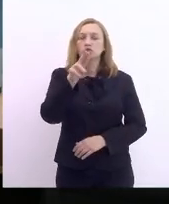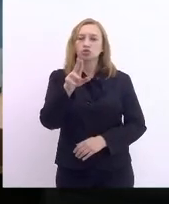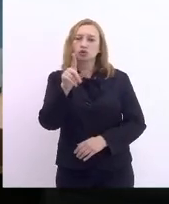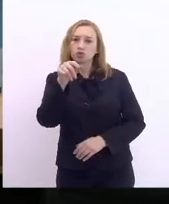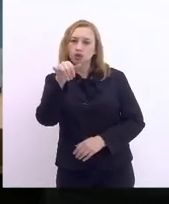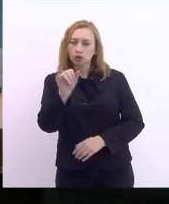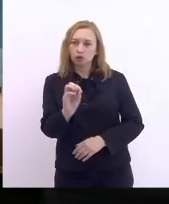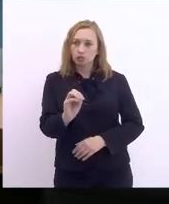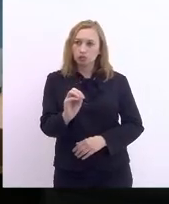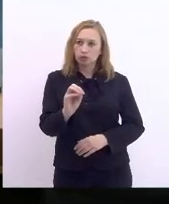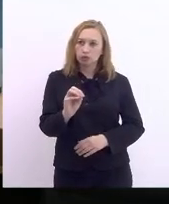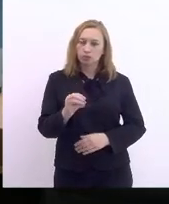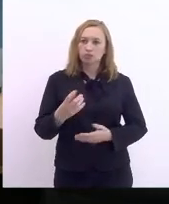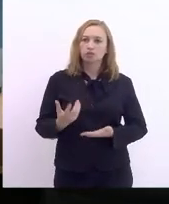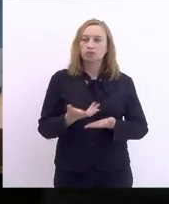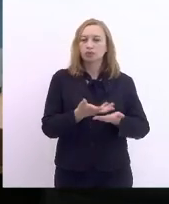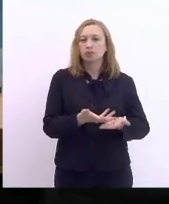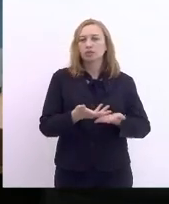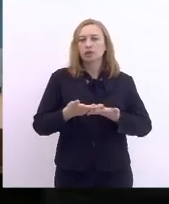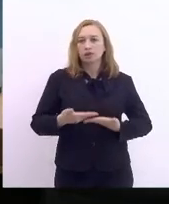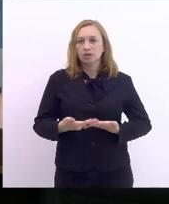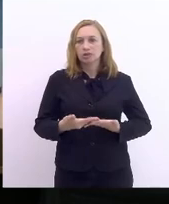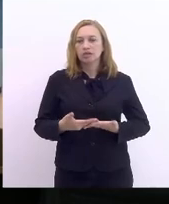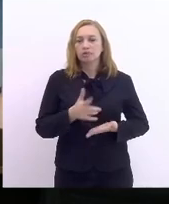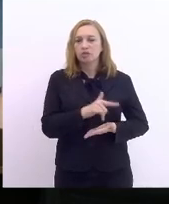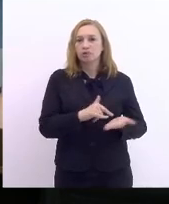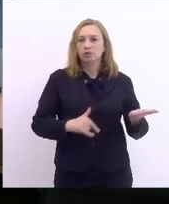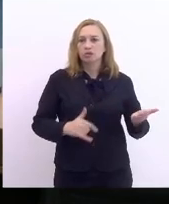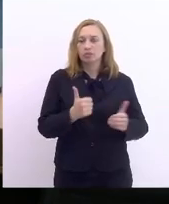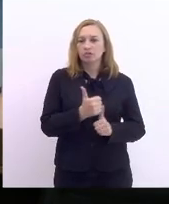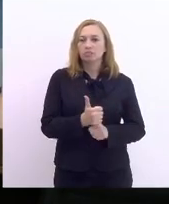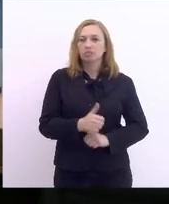para entrega dos termos de posse e